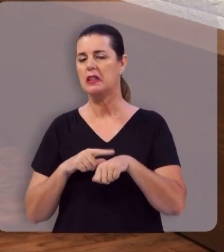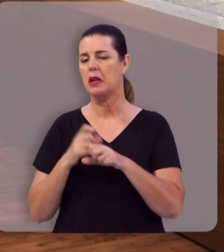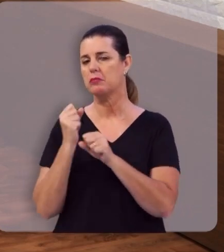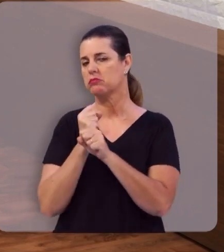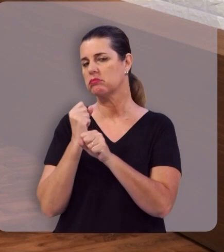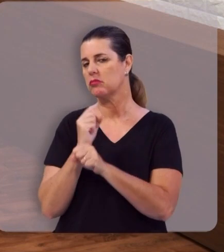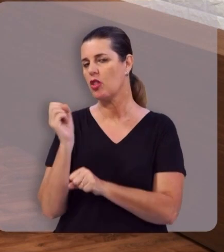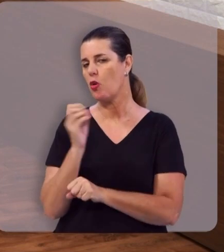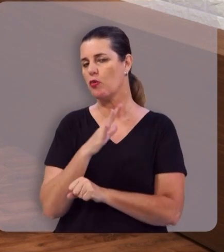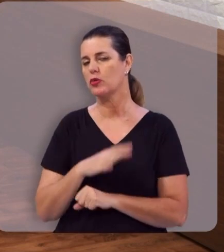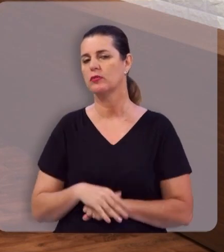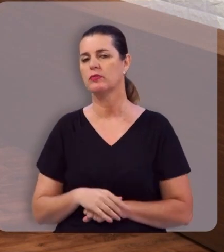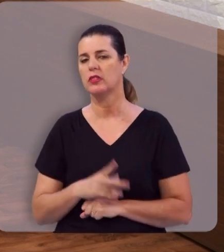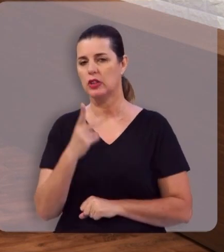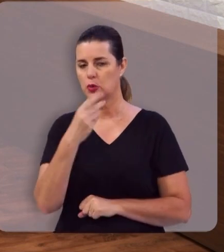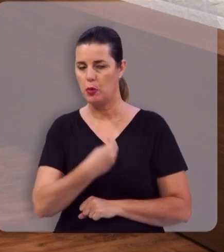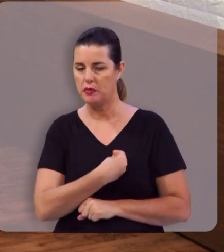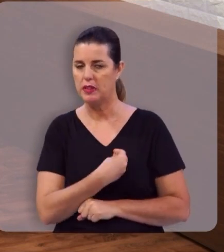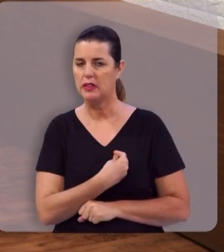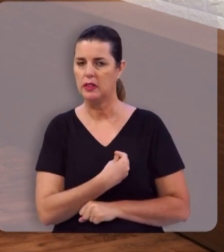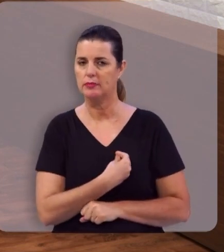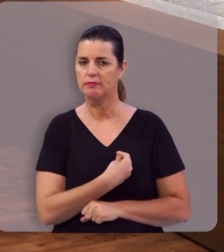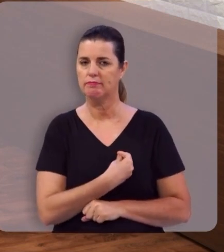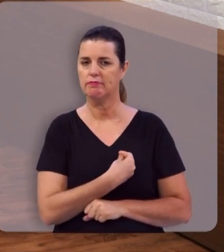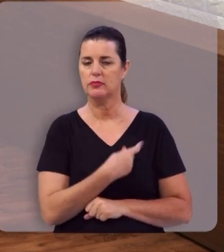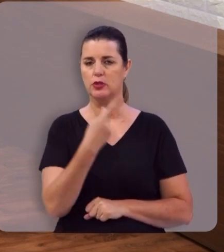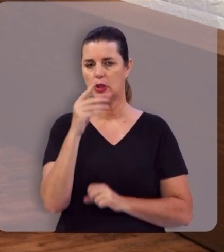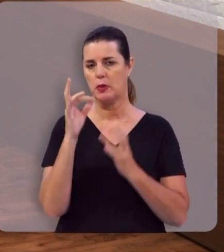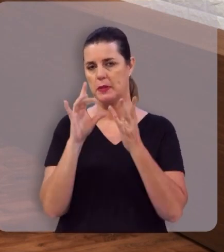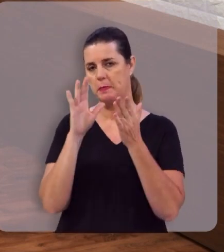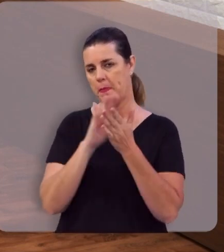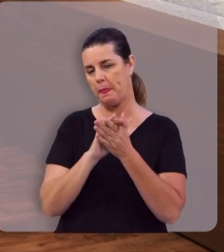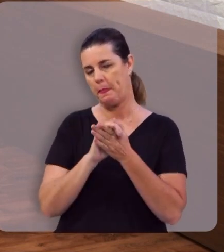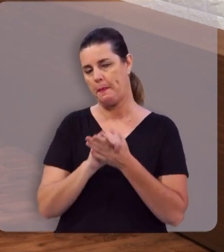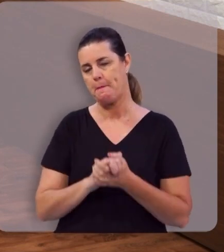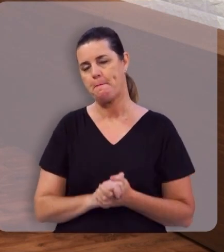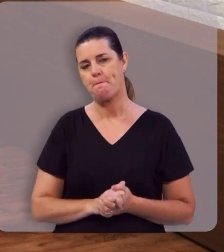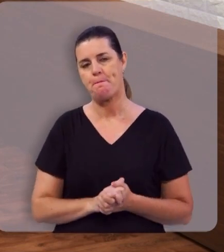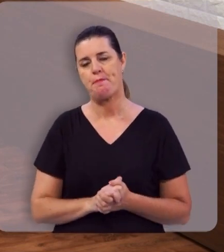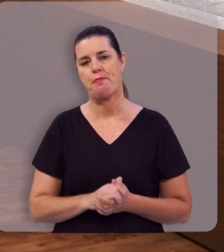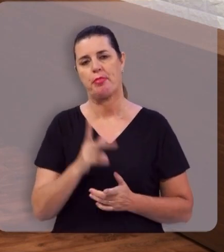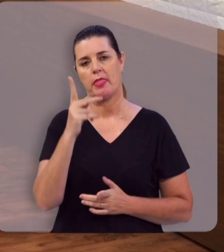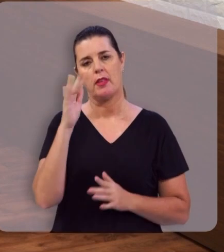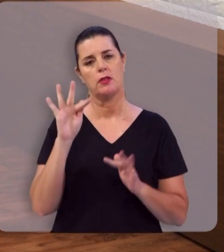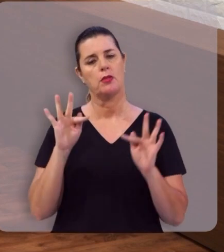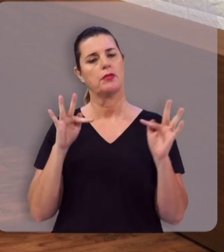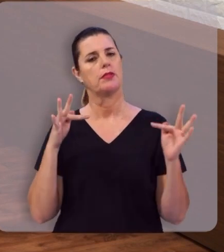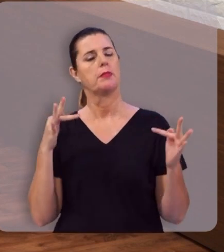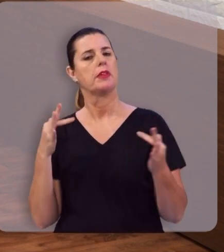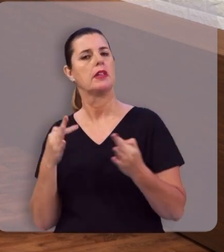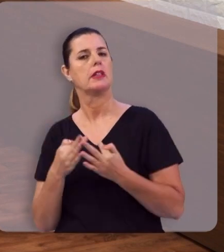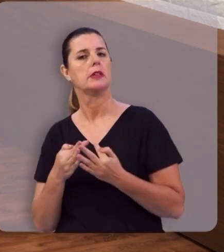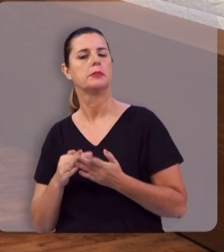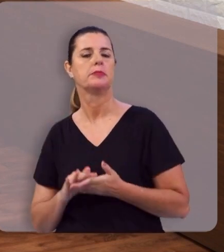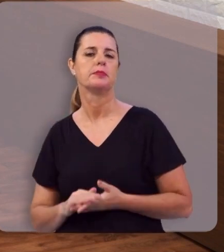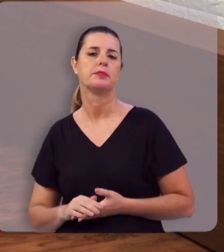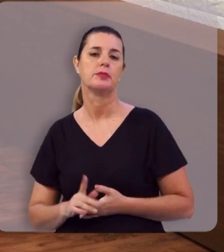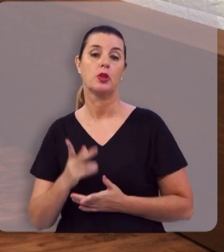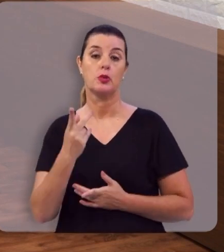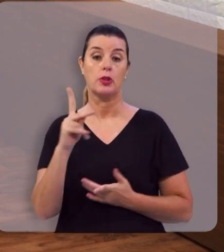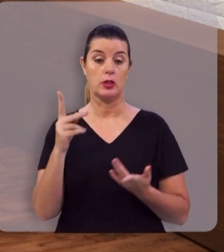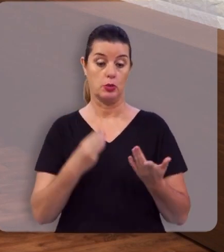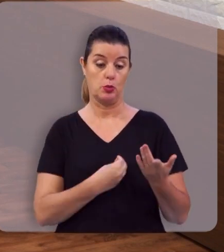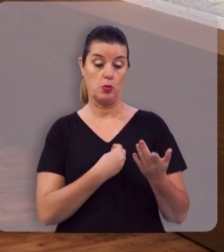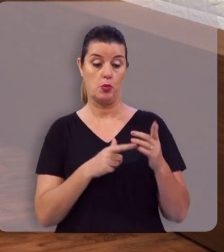tempo de restauração na sua vida, no seu casamento, na sua família, nos